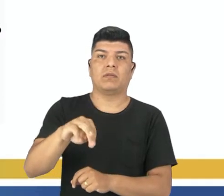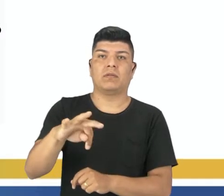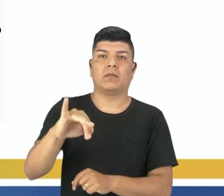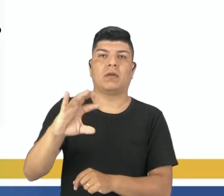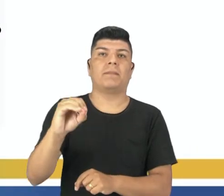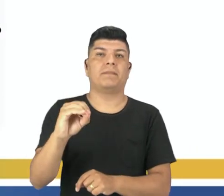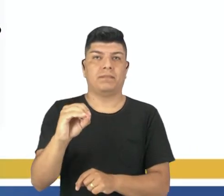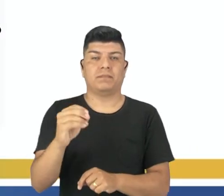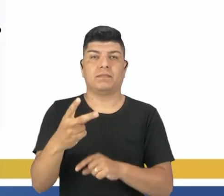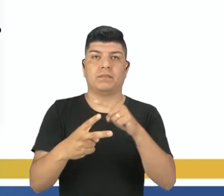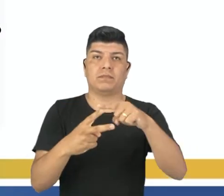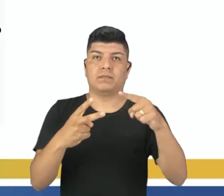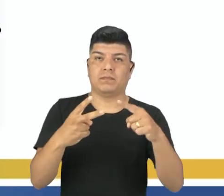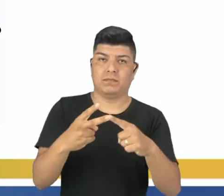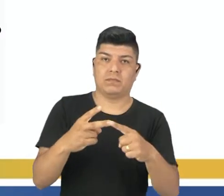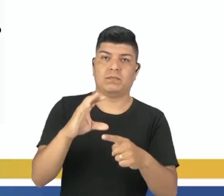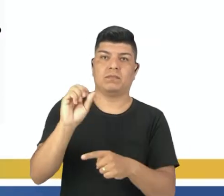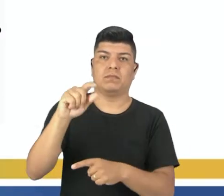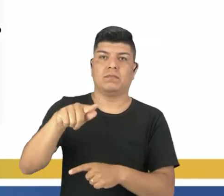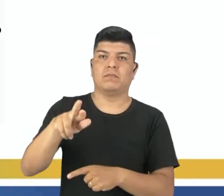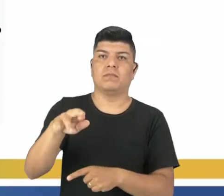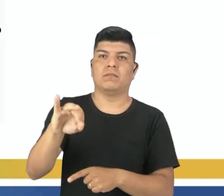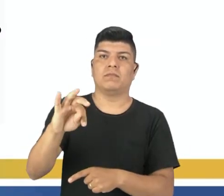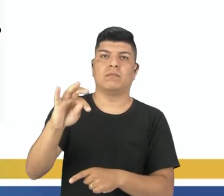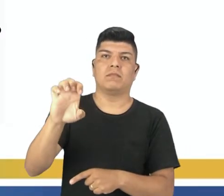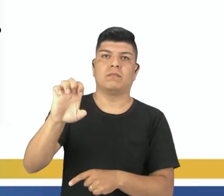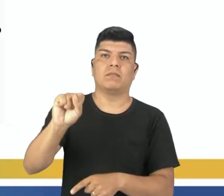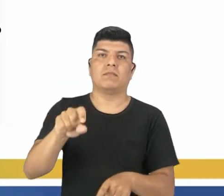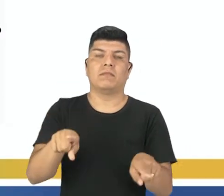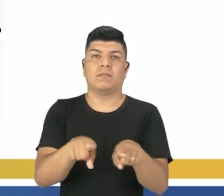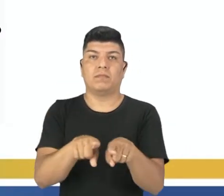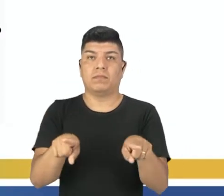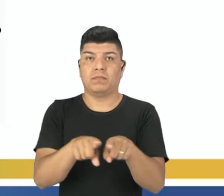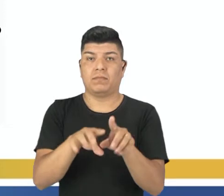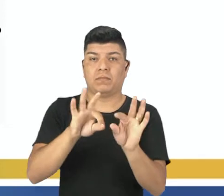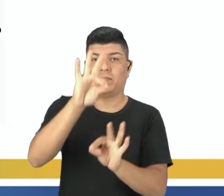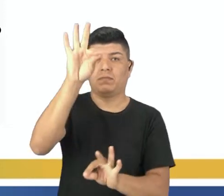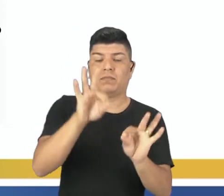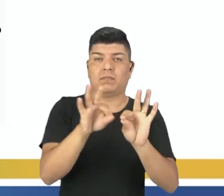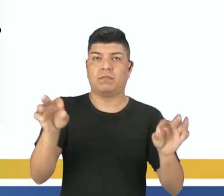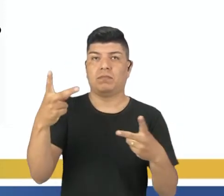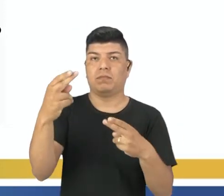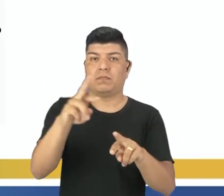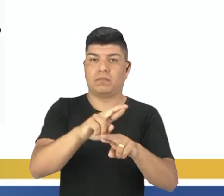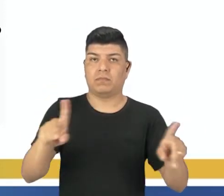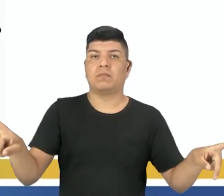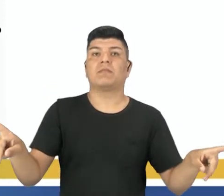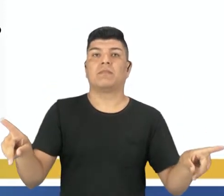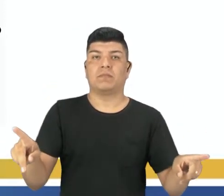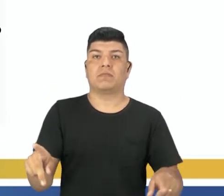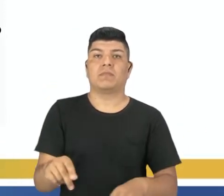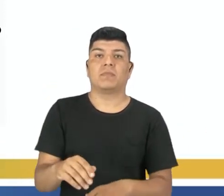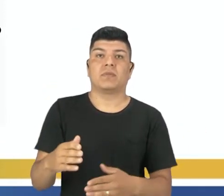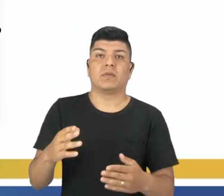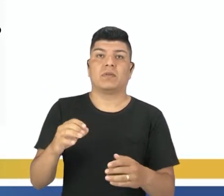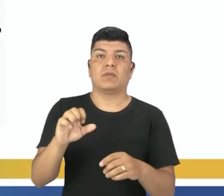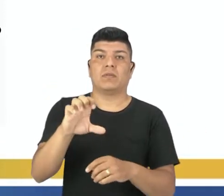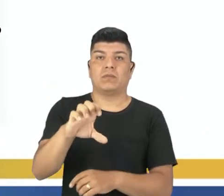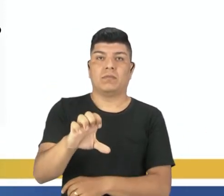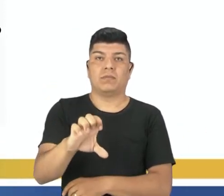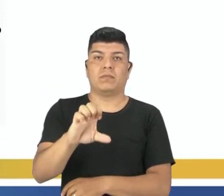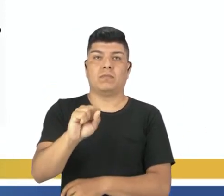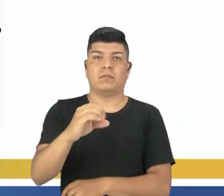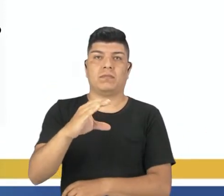apresenta dois lados congruentes né que possui a mesma medida e também dois lados diferentes e o trapézio escaleno que